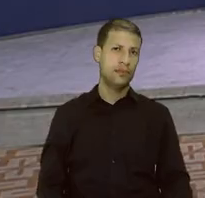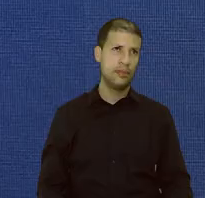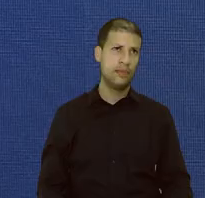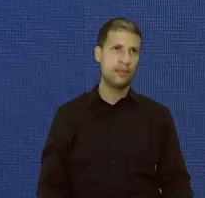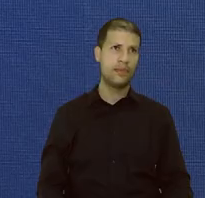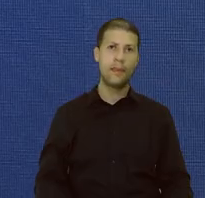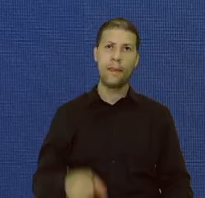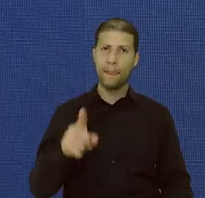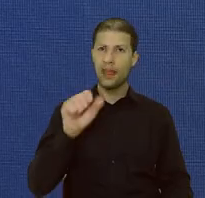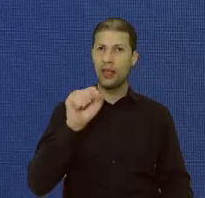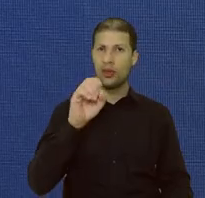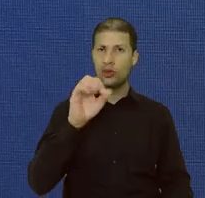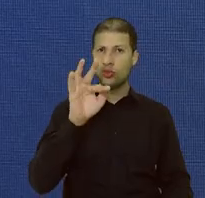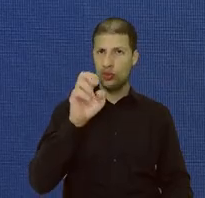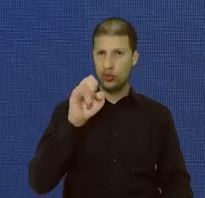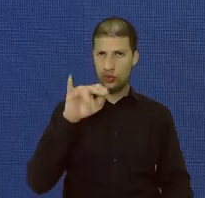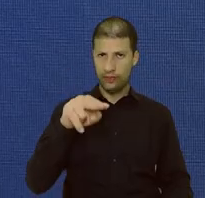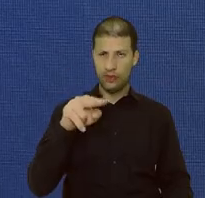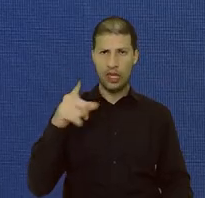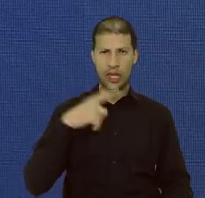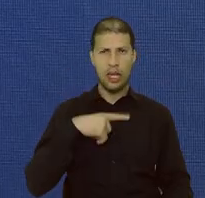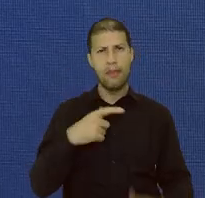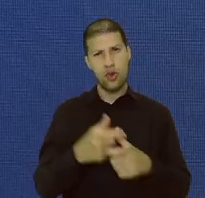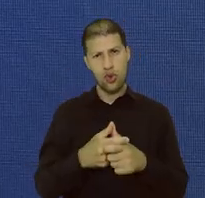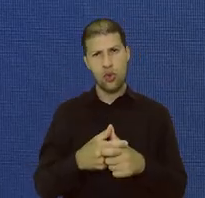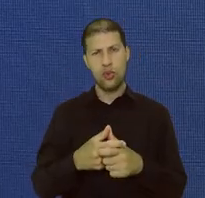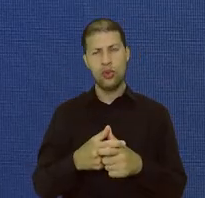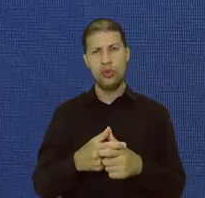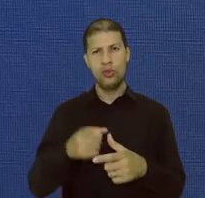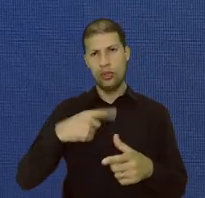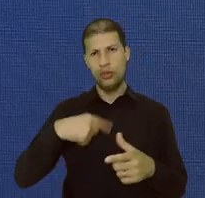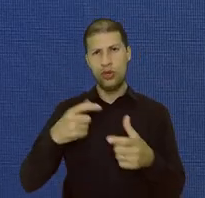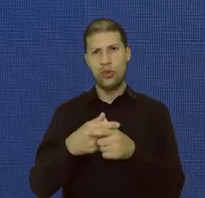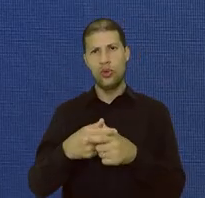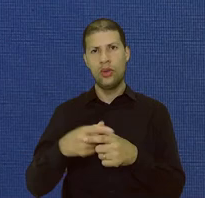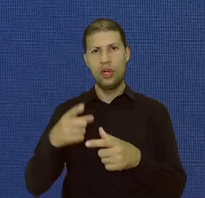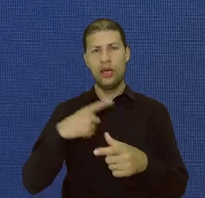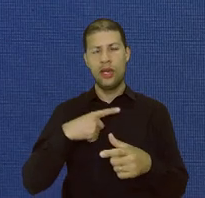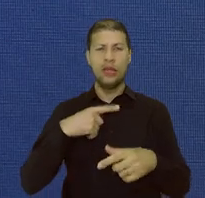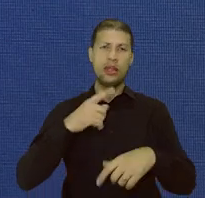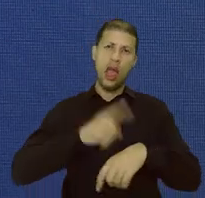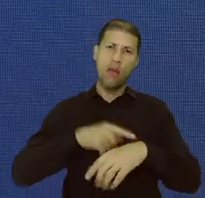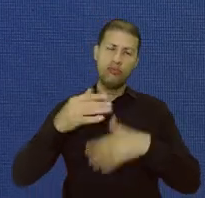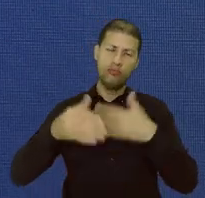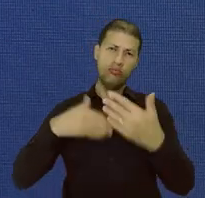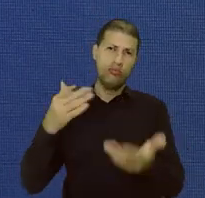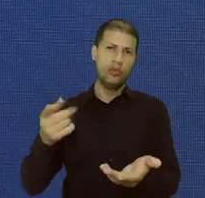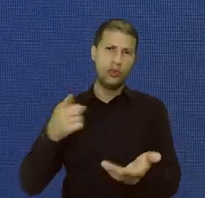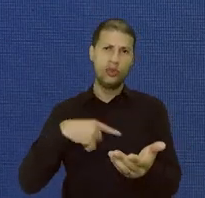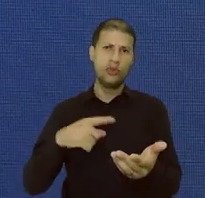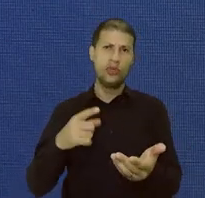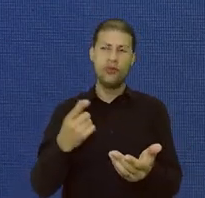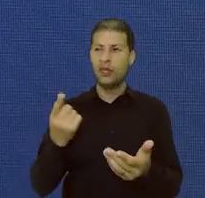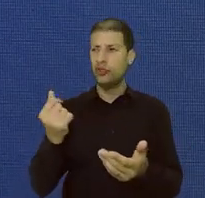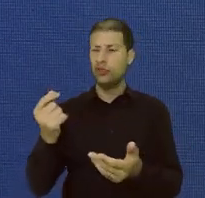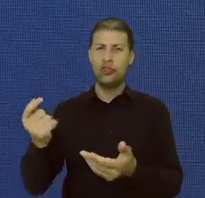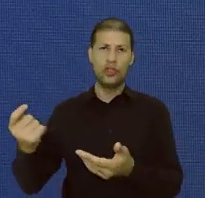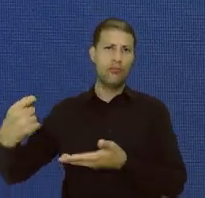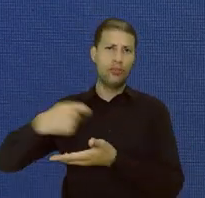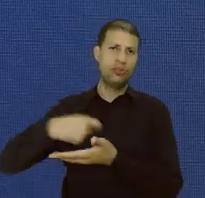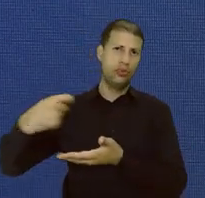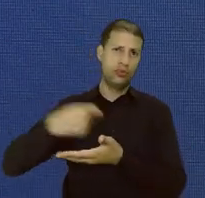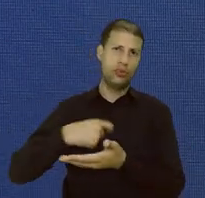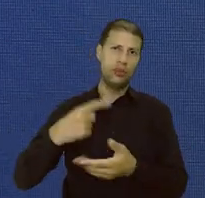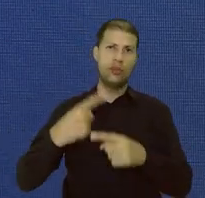tem um é bem menor lá dentro é uma questão de tempo também da gente eventualmente monetizar porque o nosso papel na